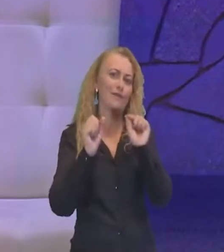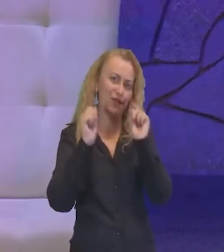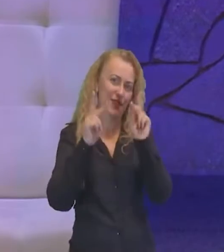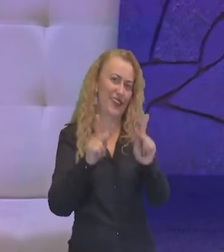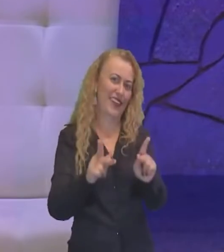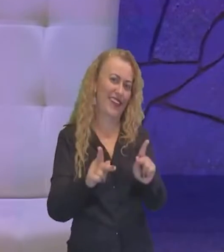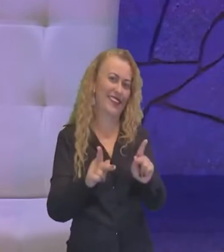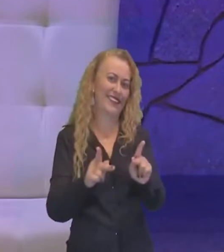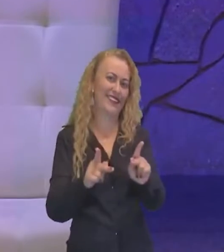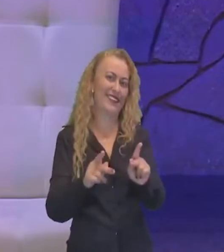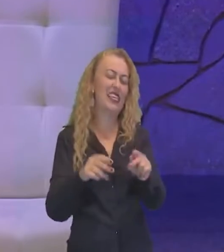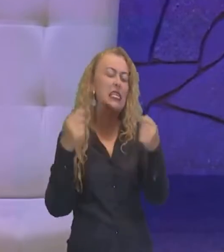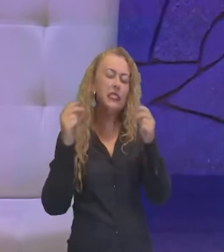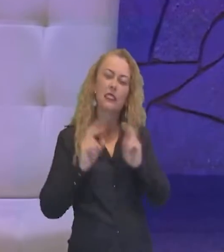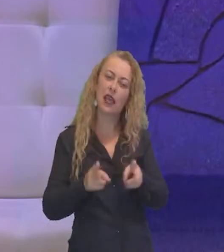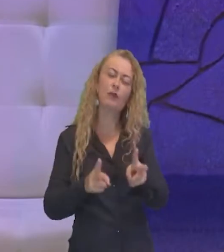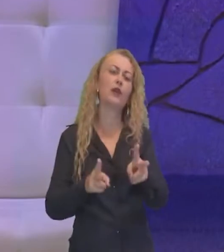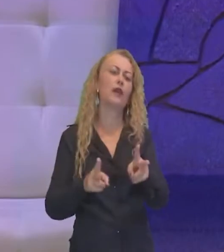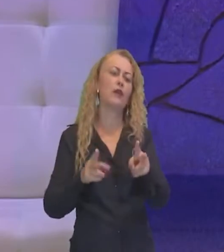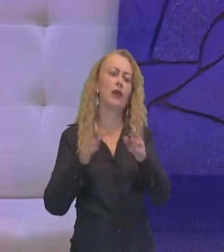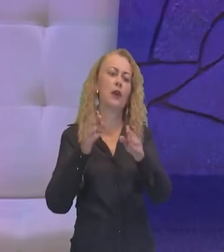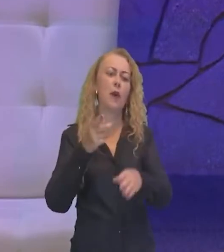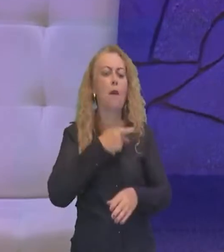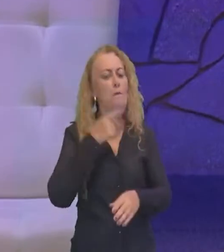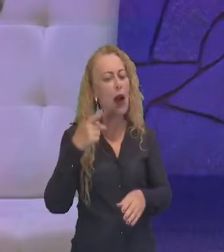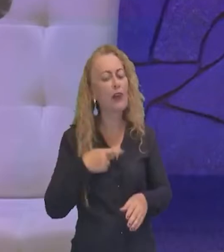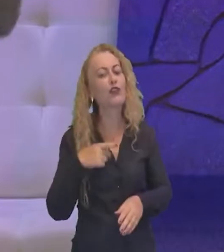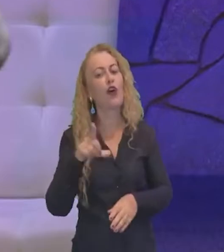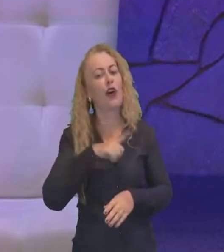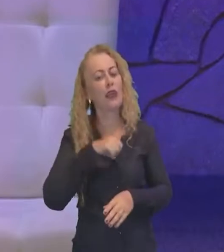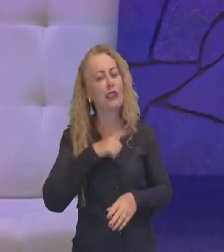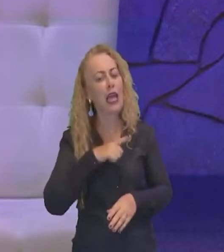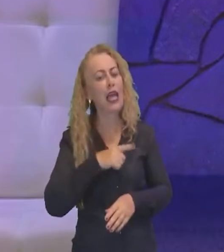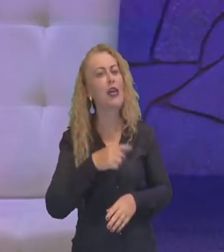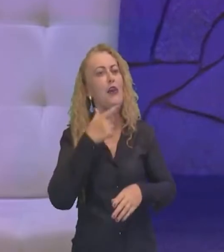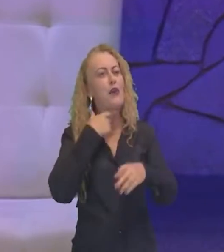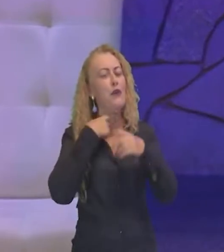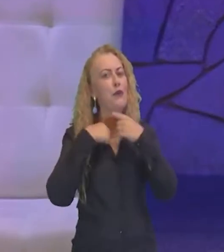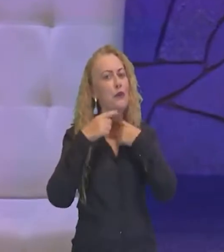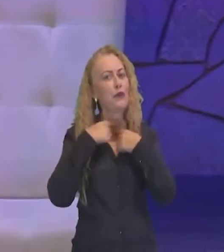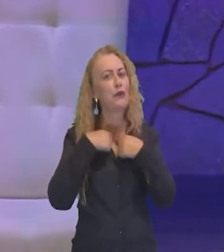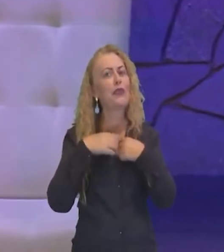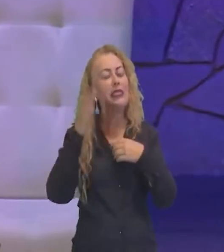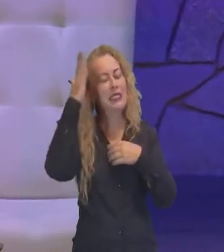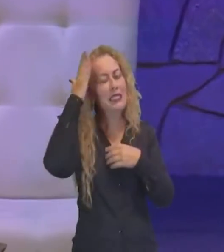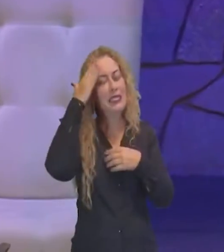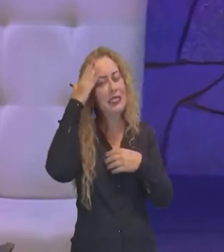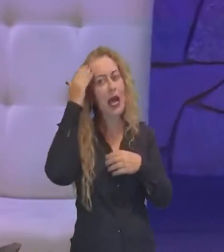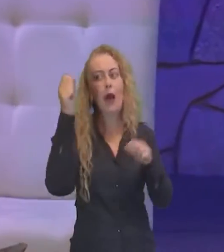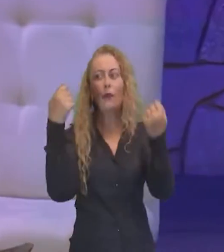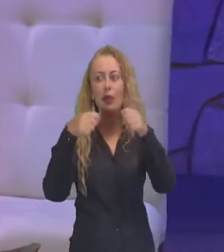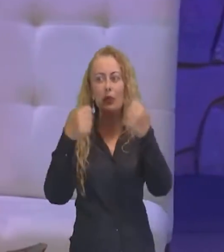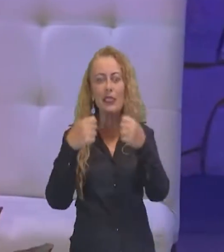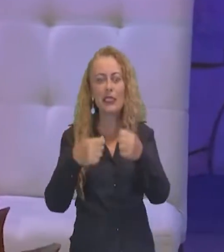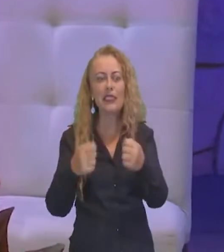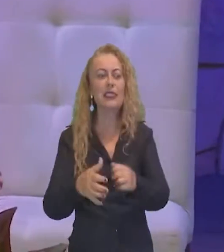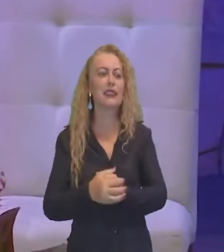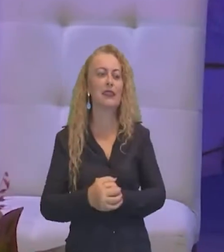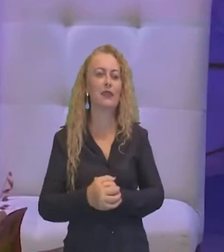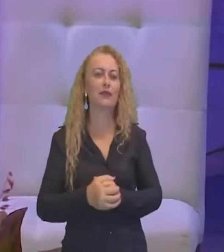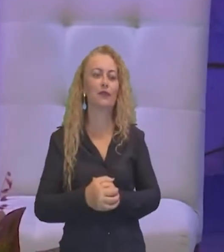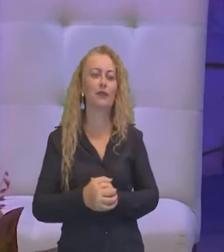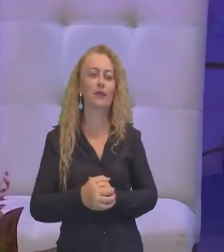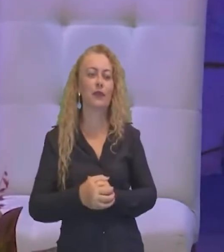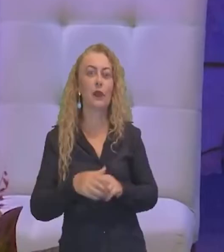você. A gente tem assim umas teologias muito interessantes, né? Acha isso negócio demais. Agora,